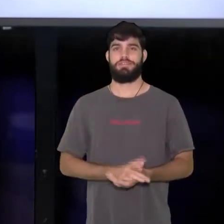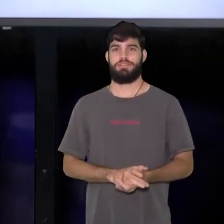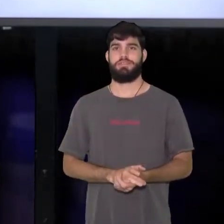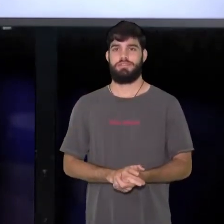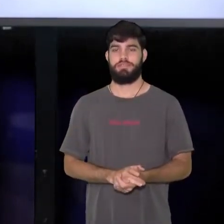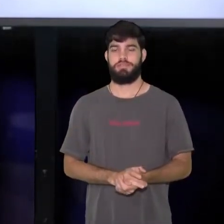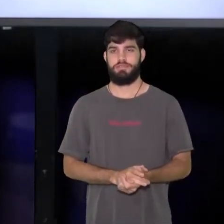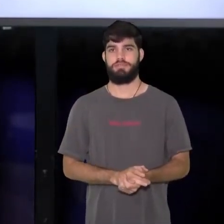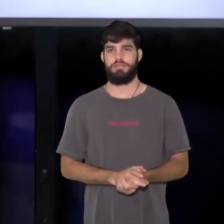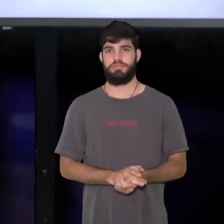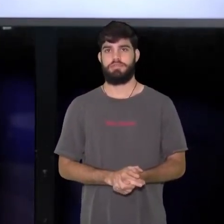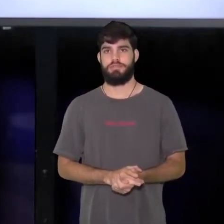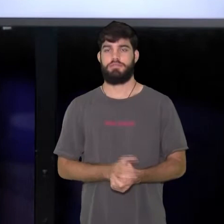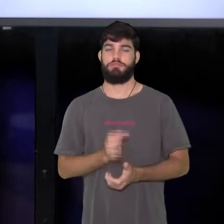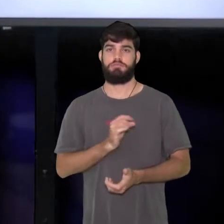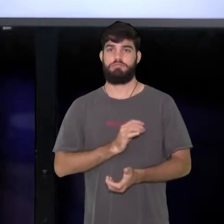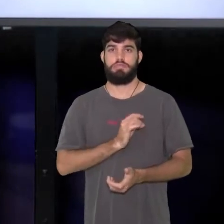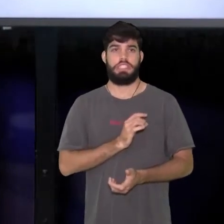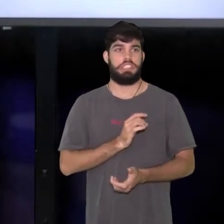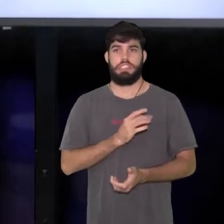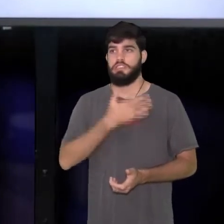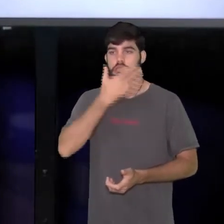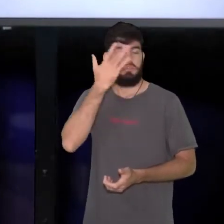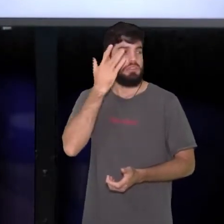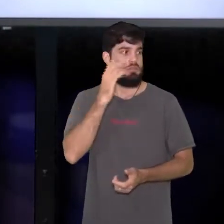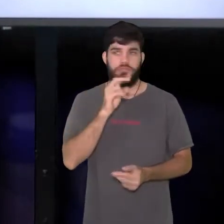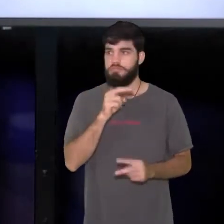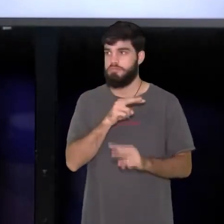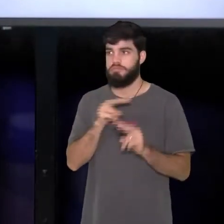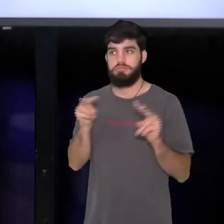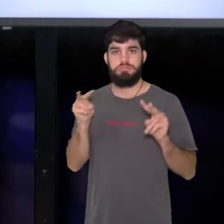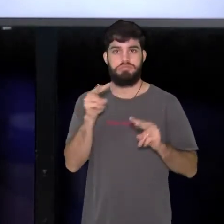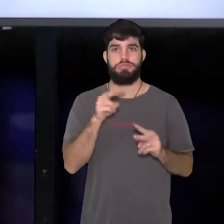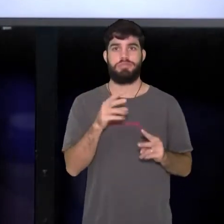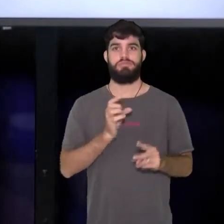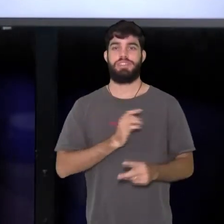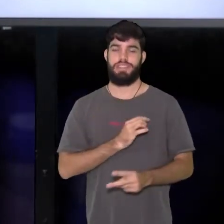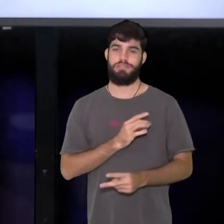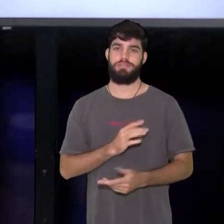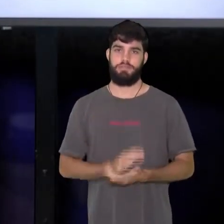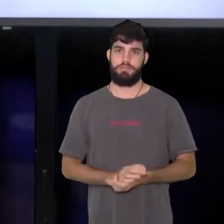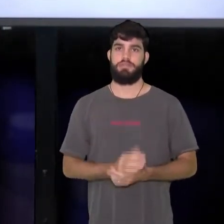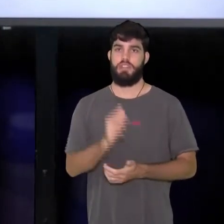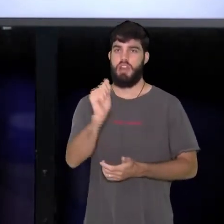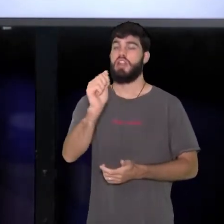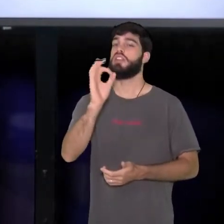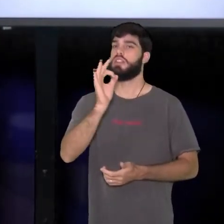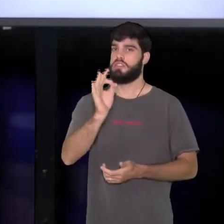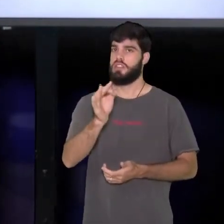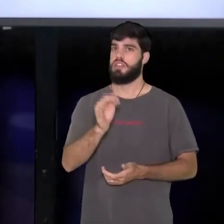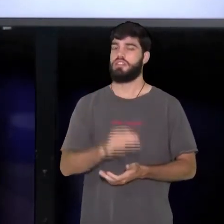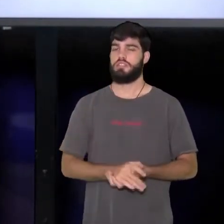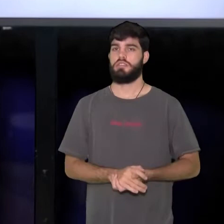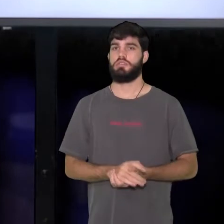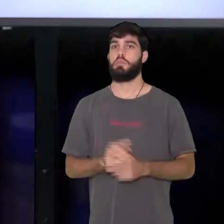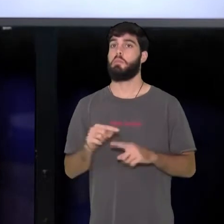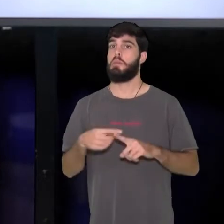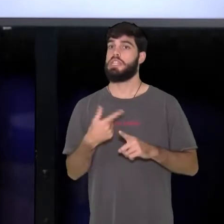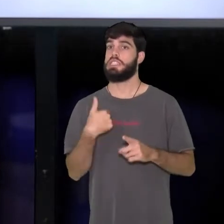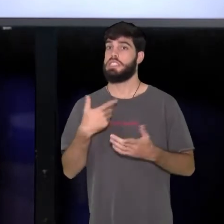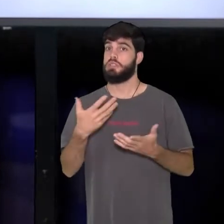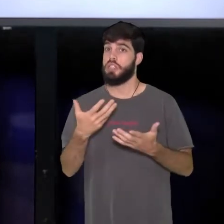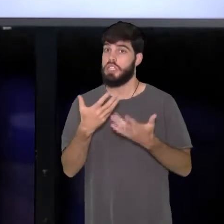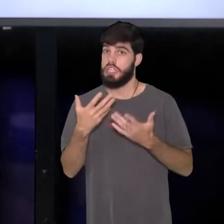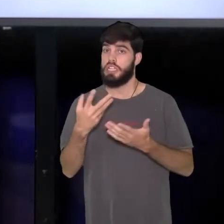terrorista é um medo agora disseminado. Todo mundo tem medo de todo mundo. Então, letra A está certa, está adequada,